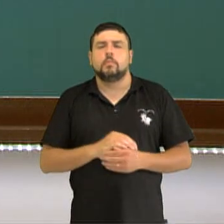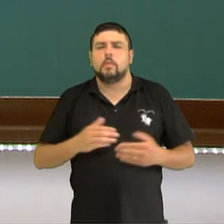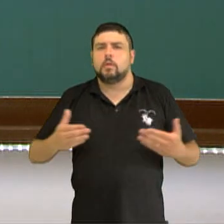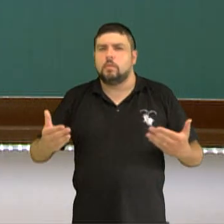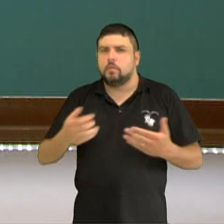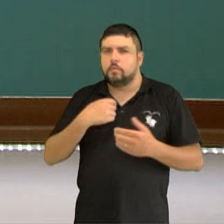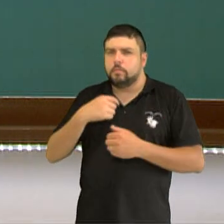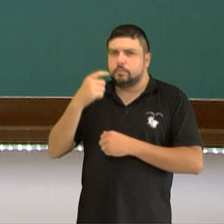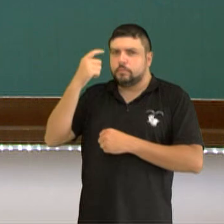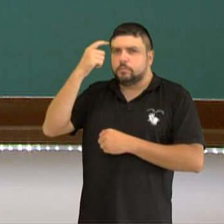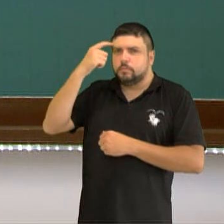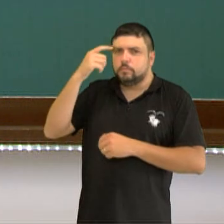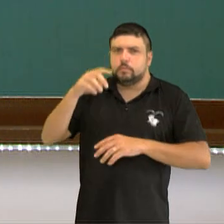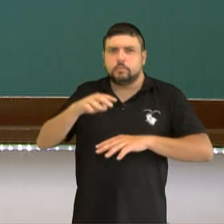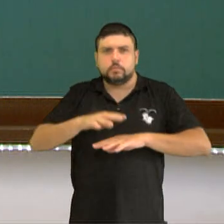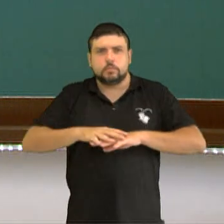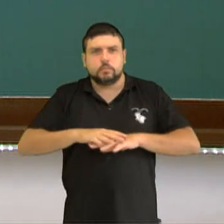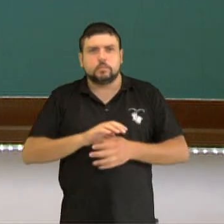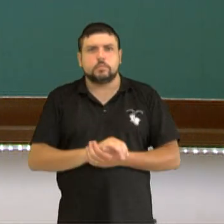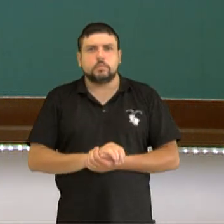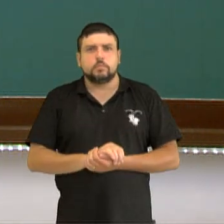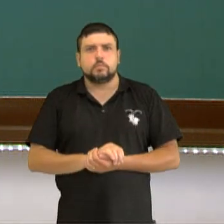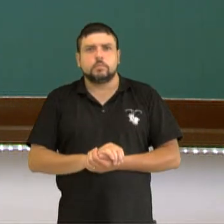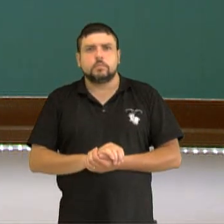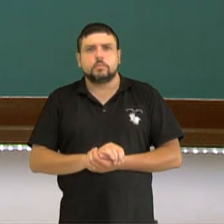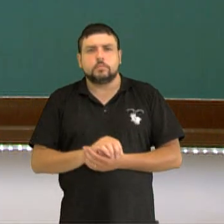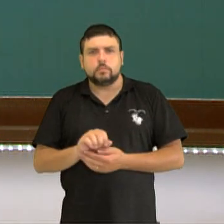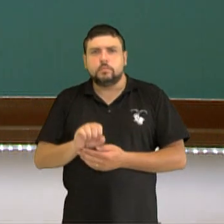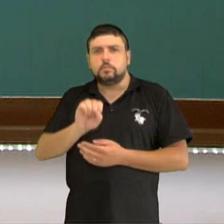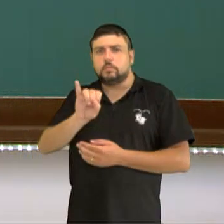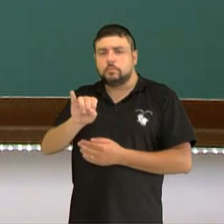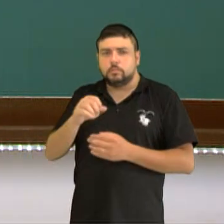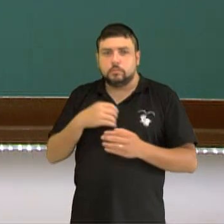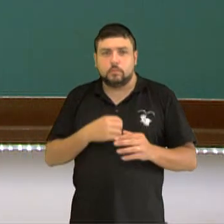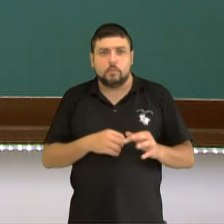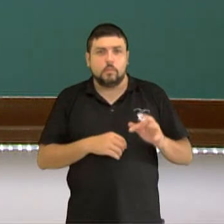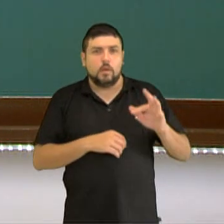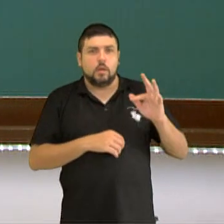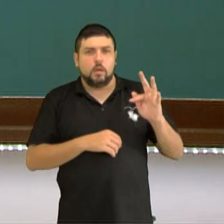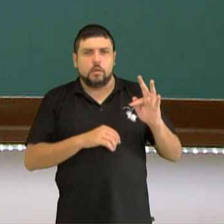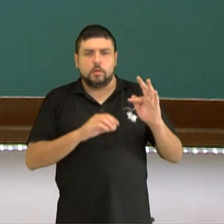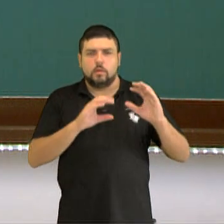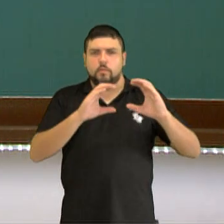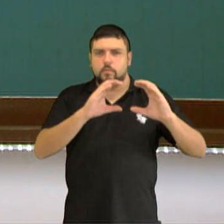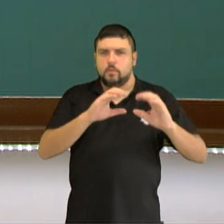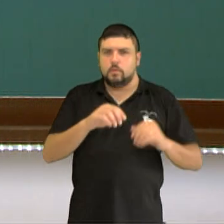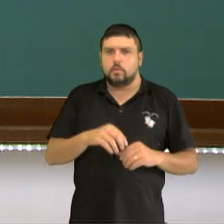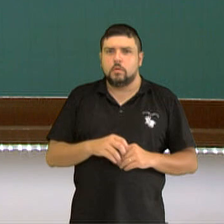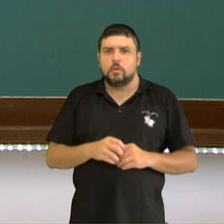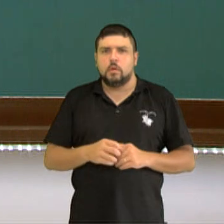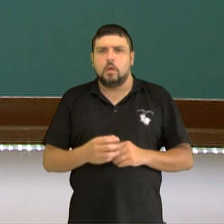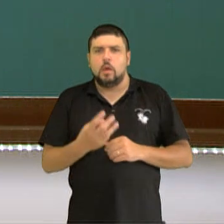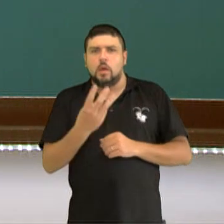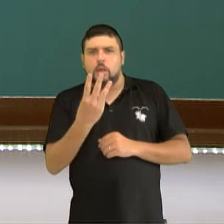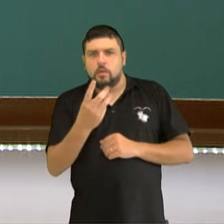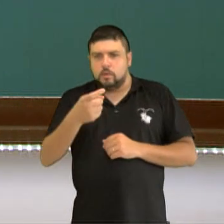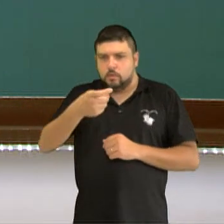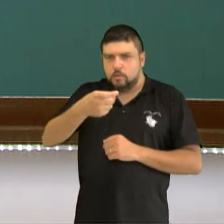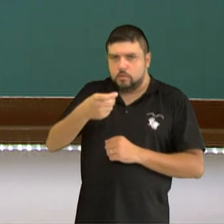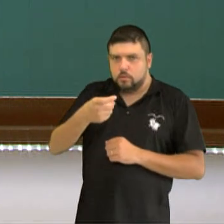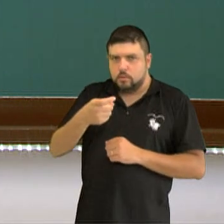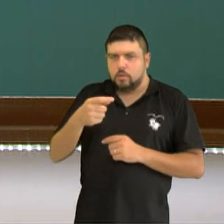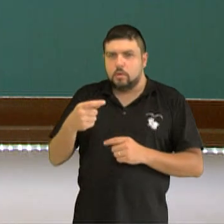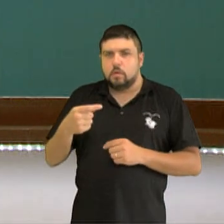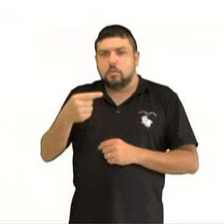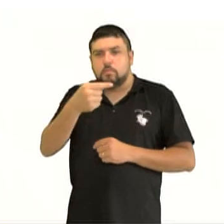na parte matemática da coisa. Consideramos a função y igual 3x menos 1. Esta função eu posso